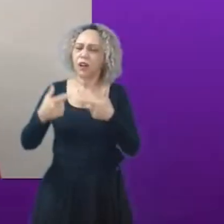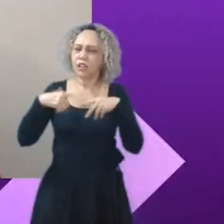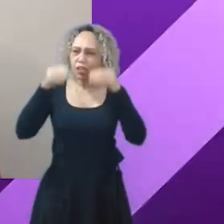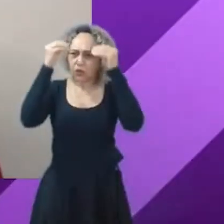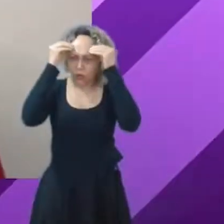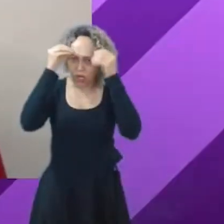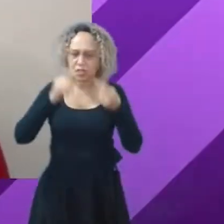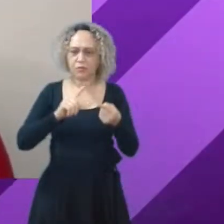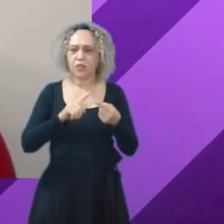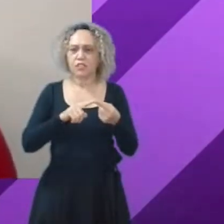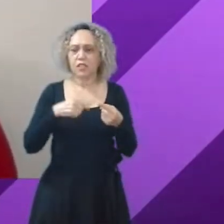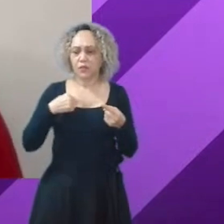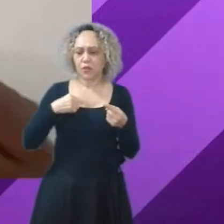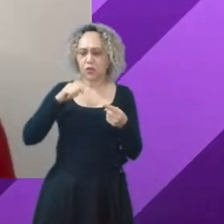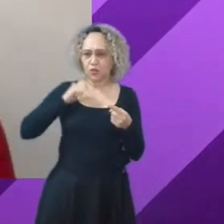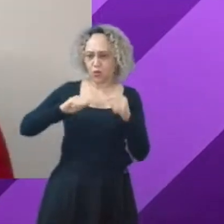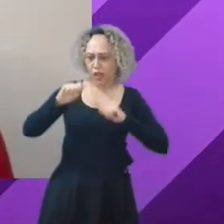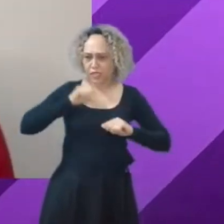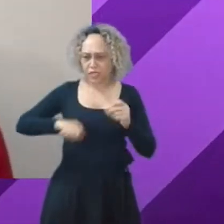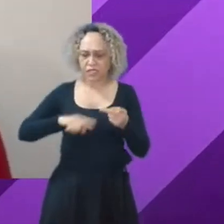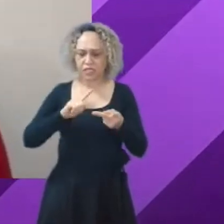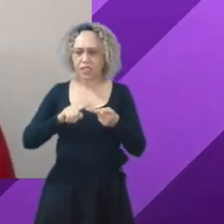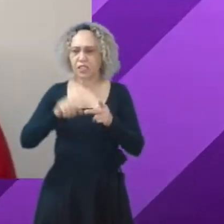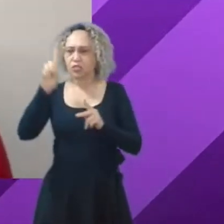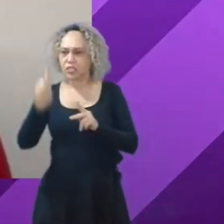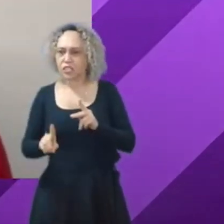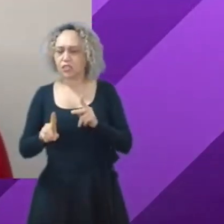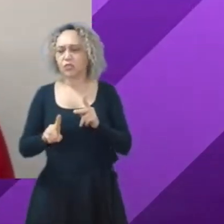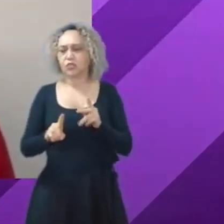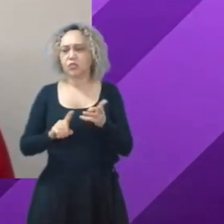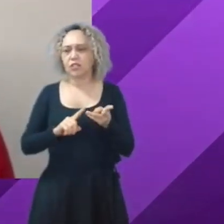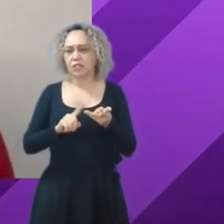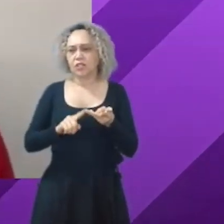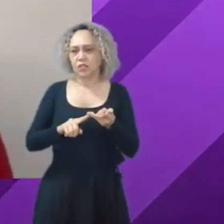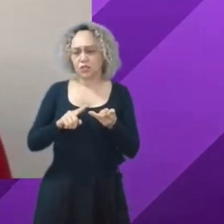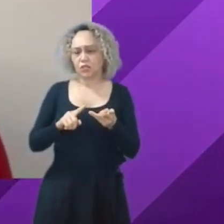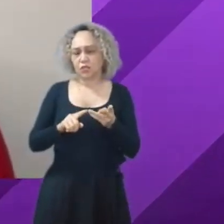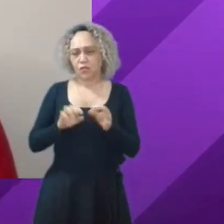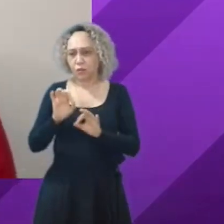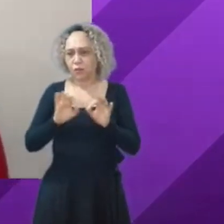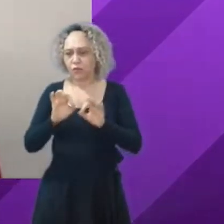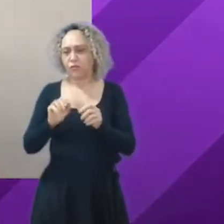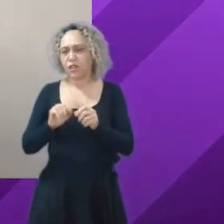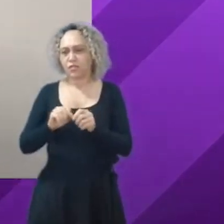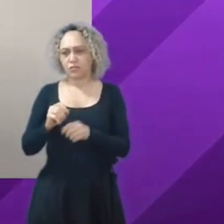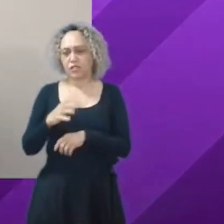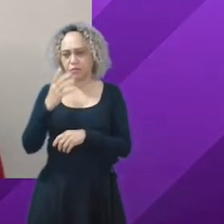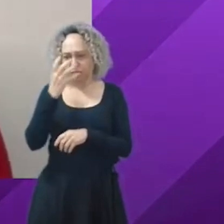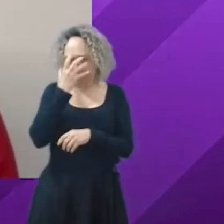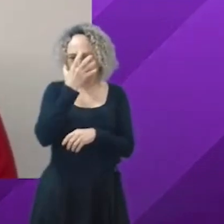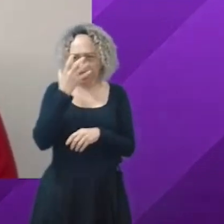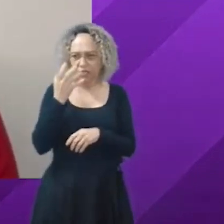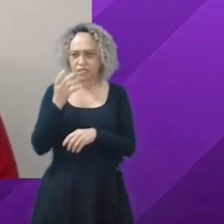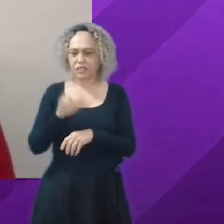sou diretora cênica, sou mascareira, e eu percebo que sempre que eu estou nesses espaços onde eu preciso lidar, quase